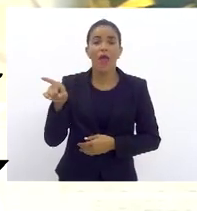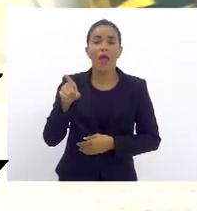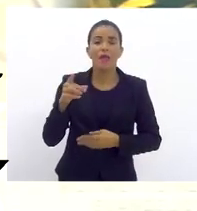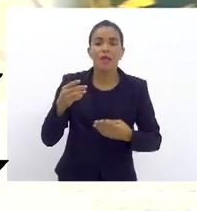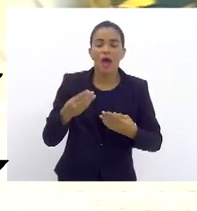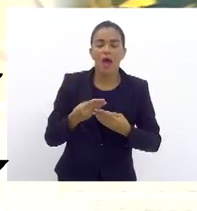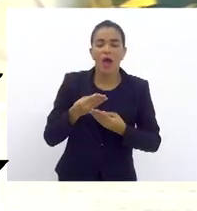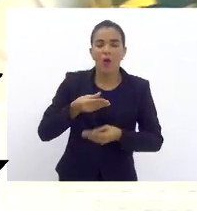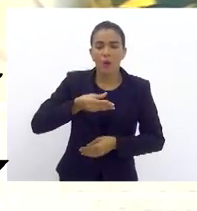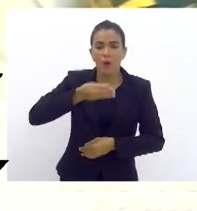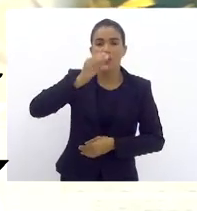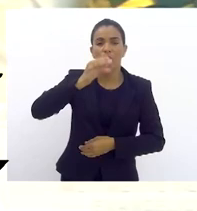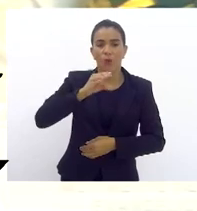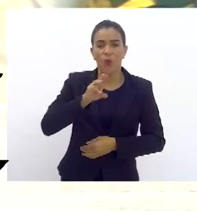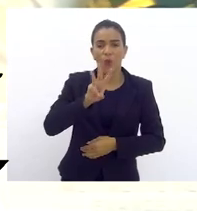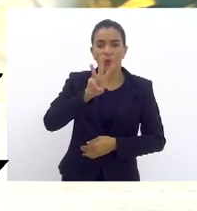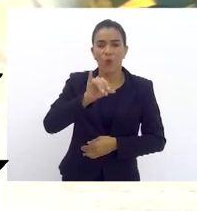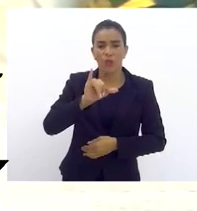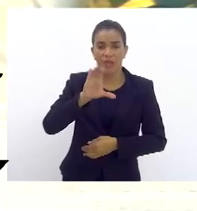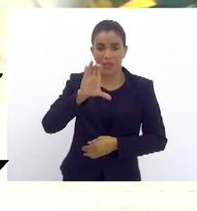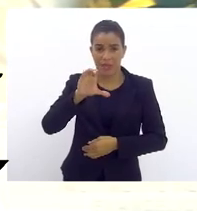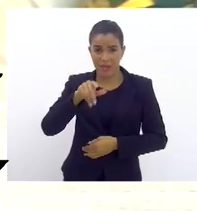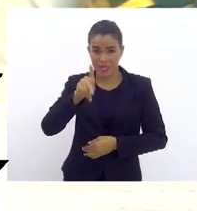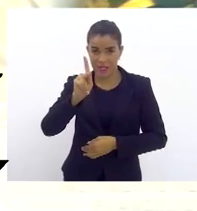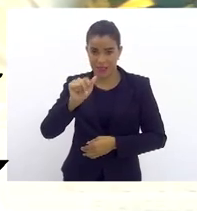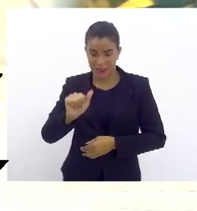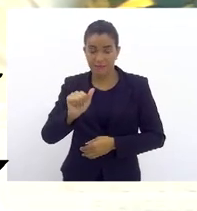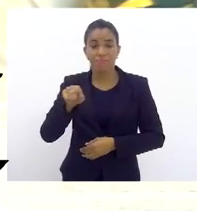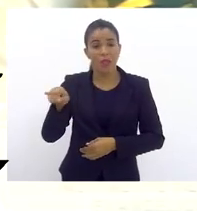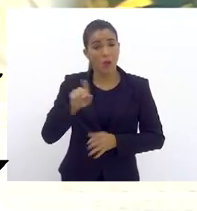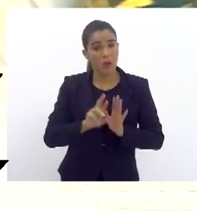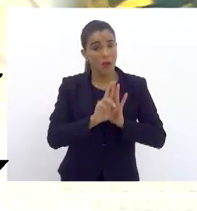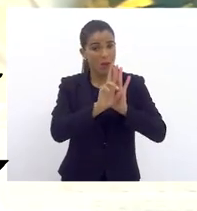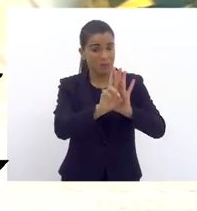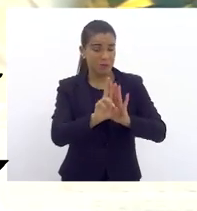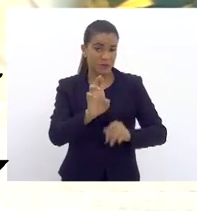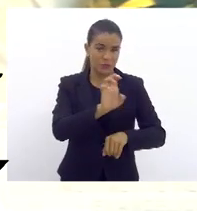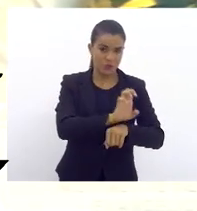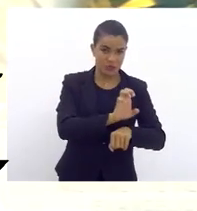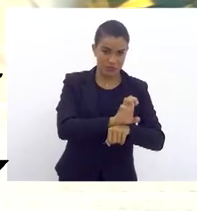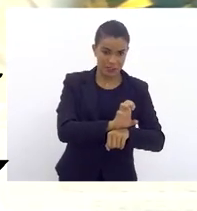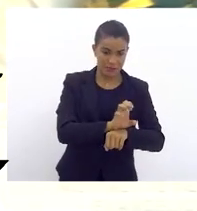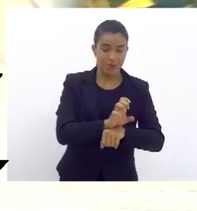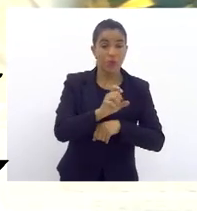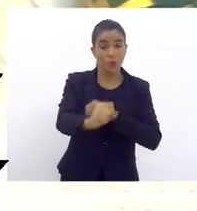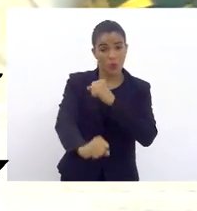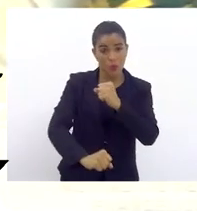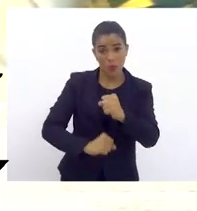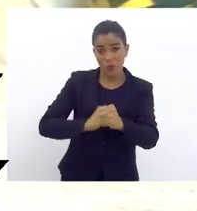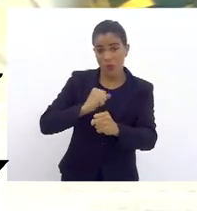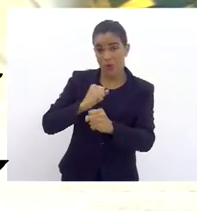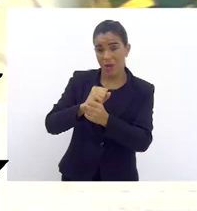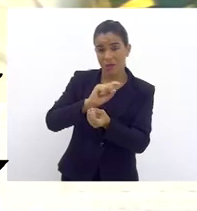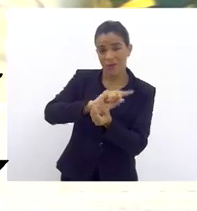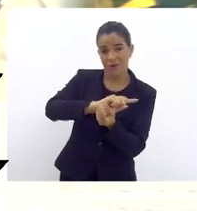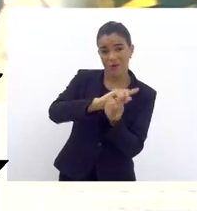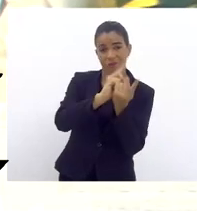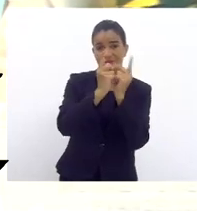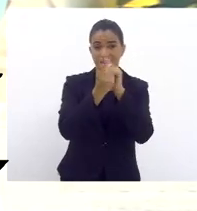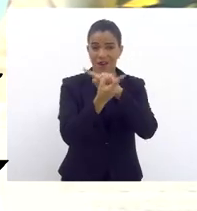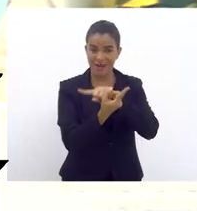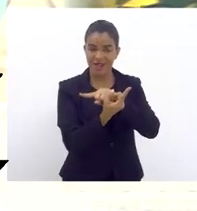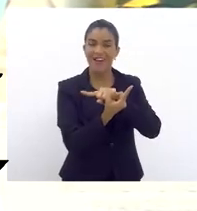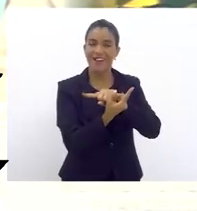e eu estou como vice-presidente como representante do estado no ano que vem invertem as